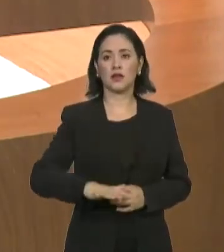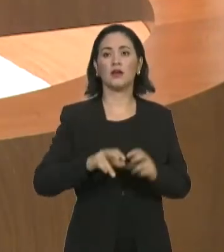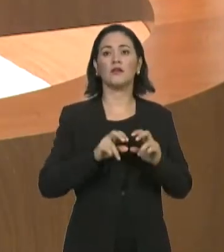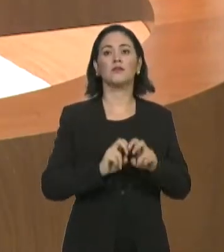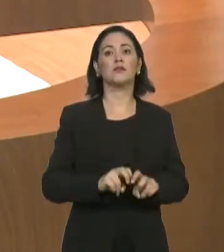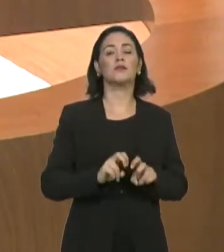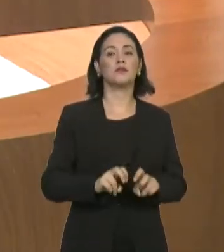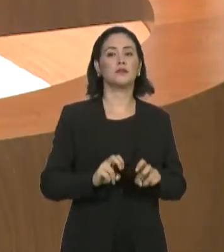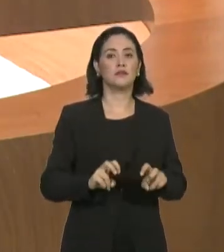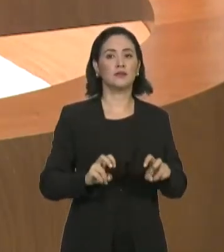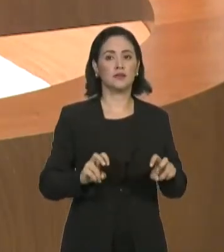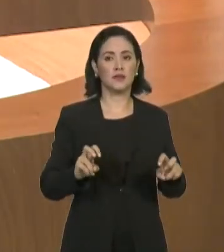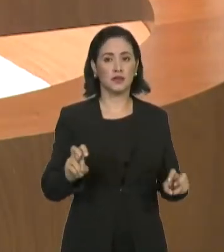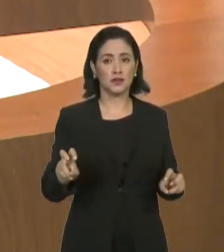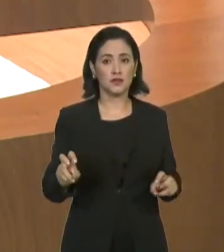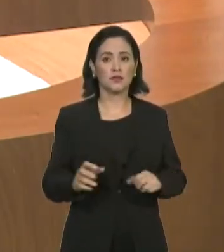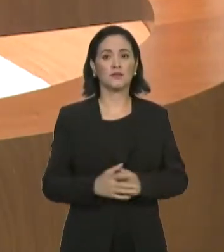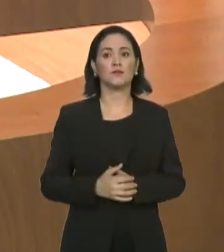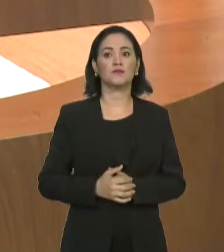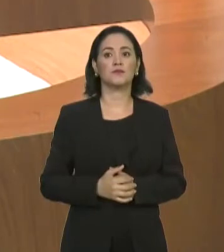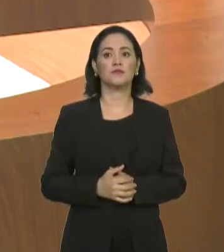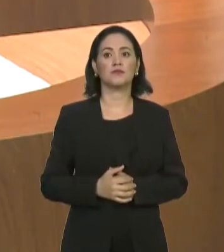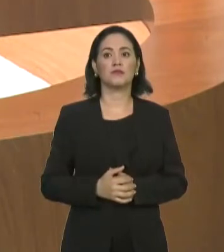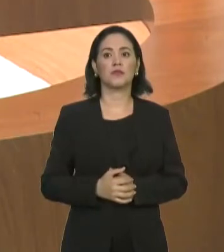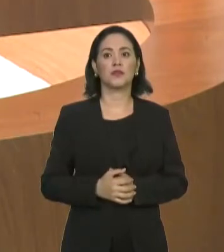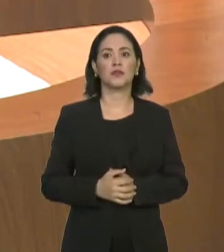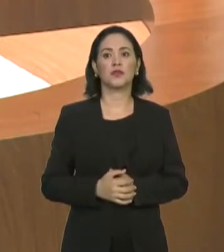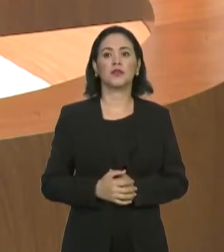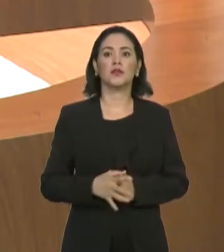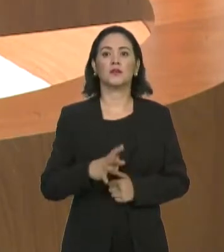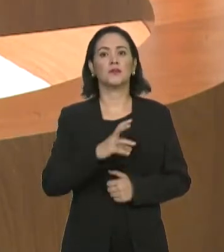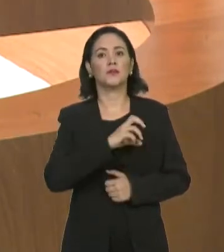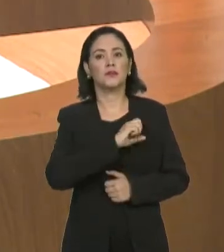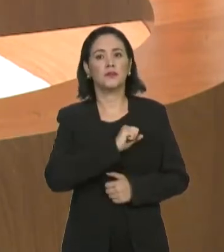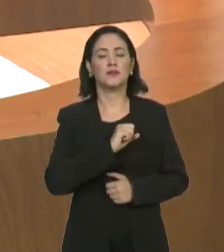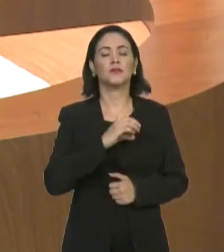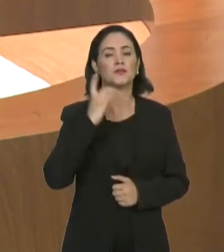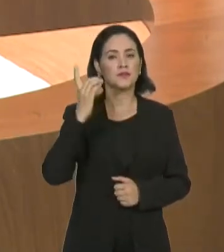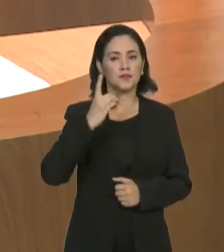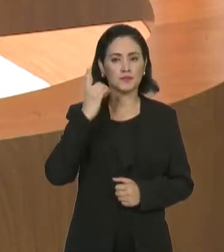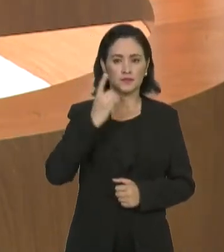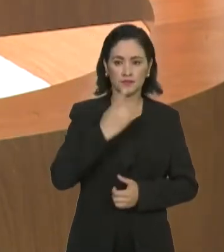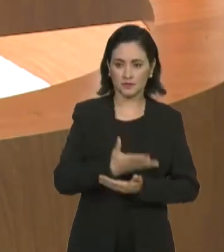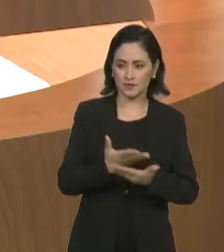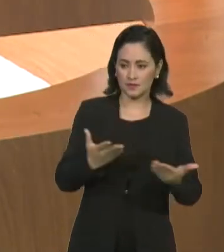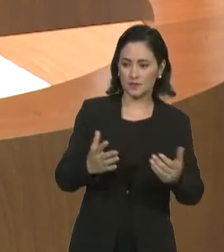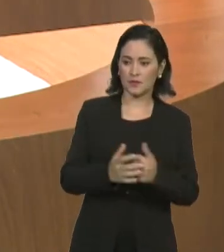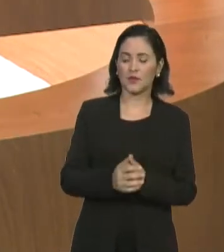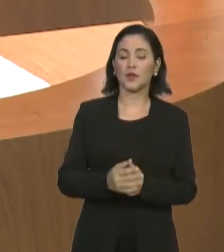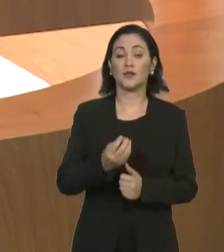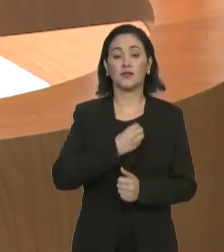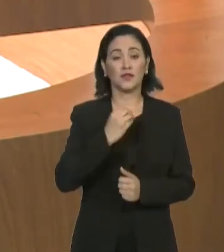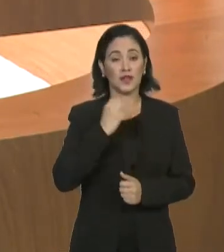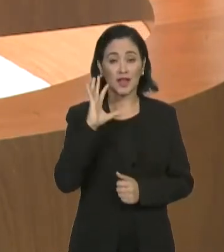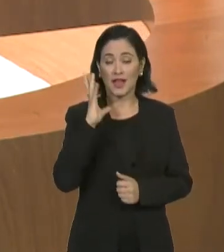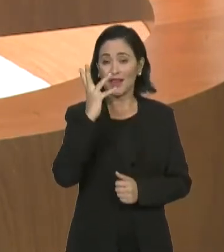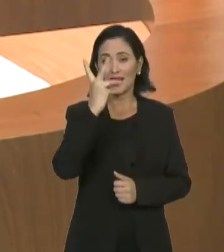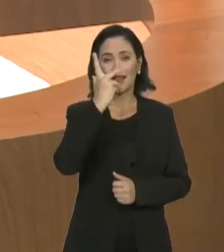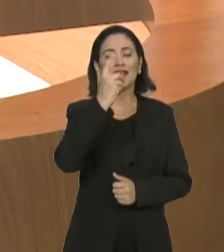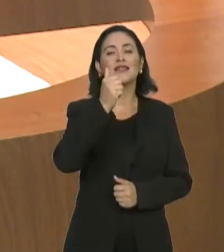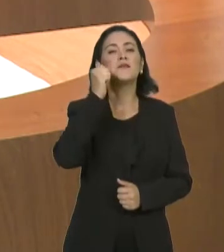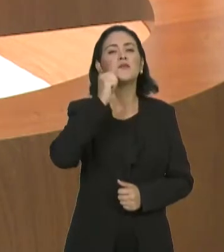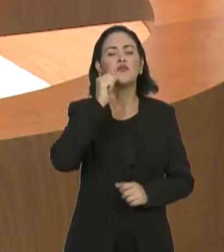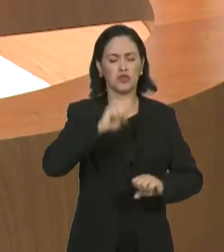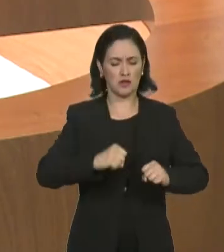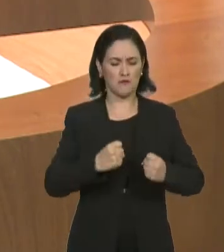o nosso querido de tarde aqui com a presença linda e maravilhosa dessa mulher forte deputada